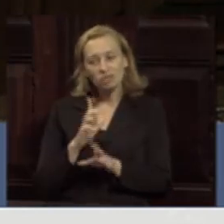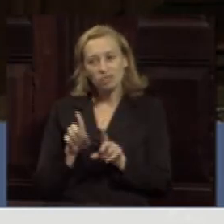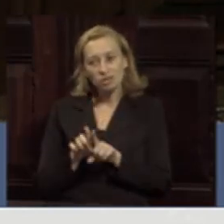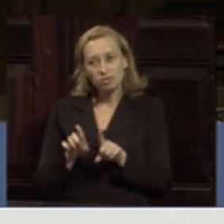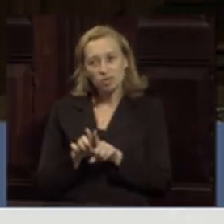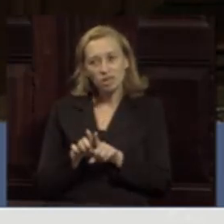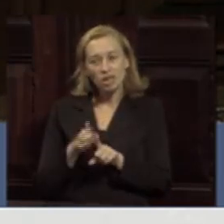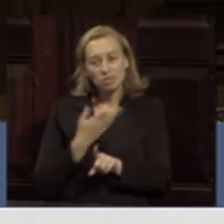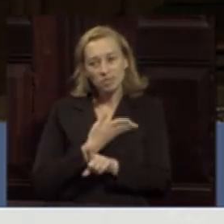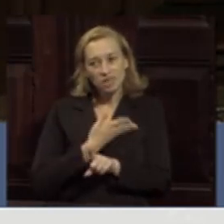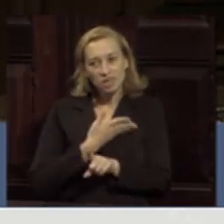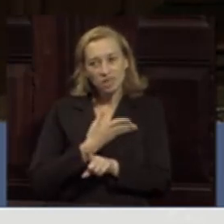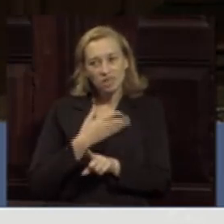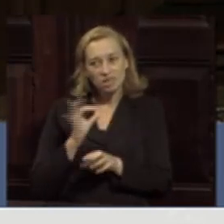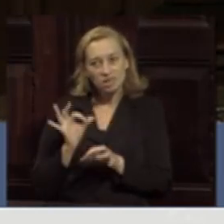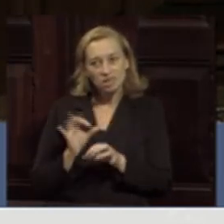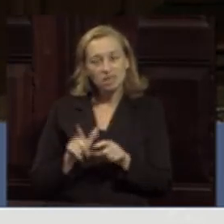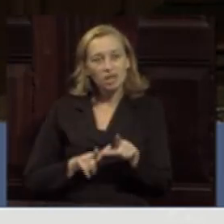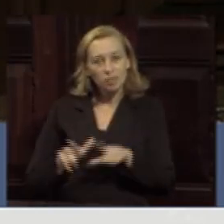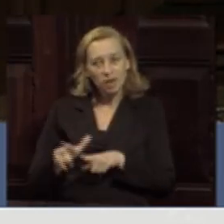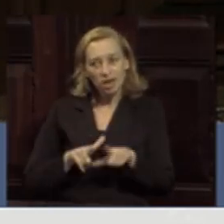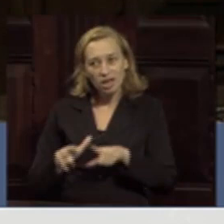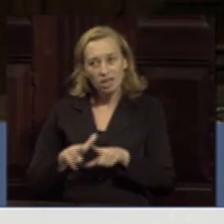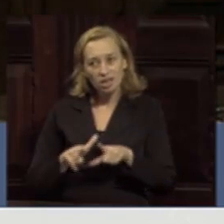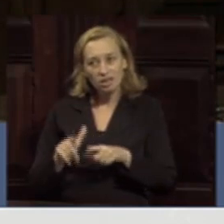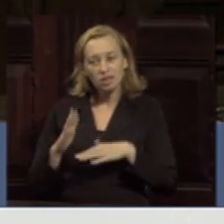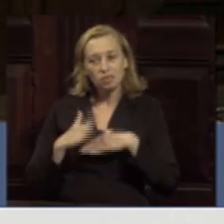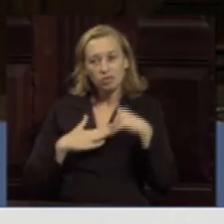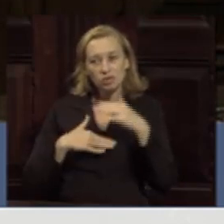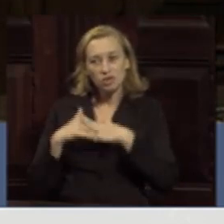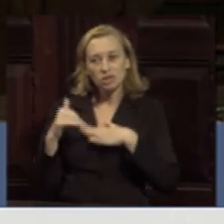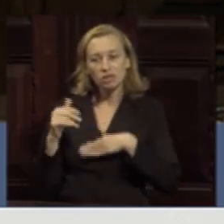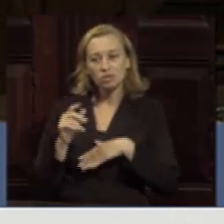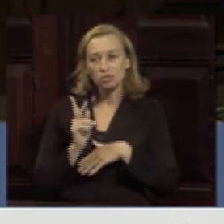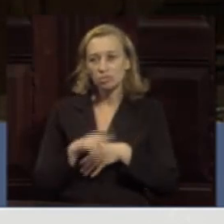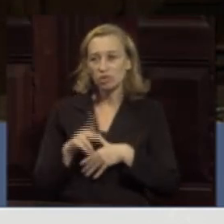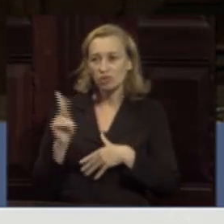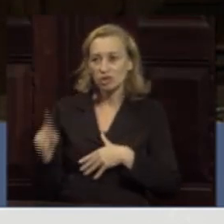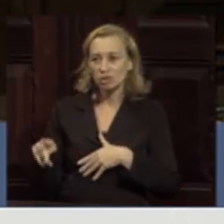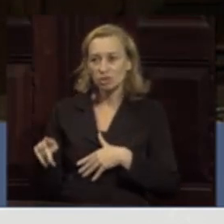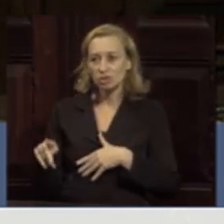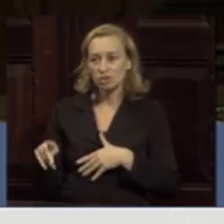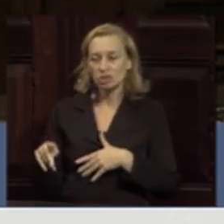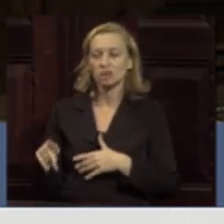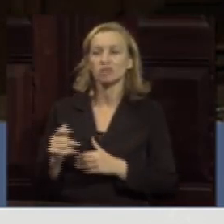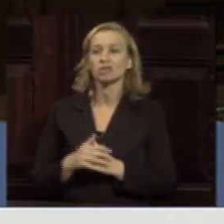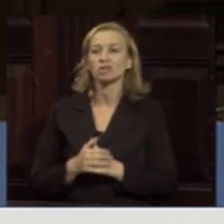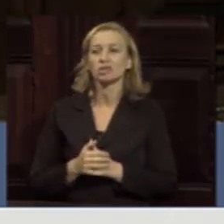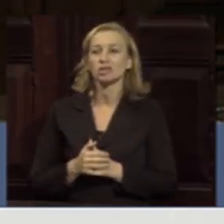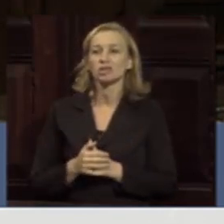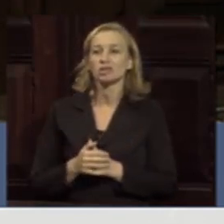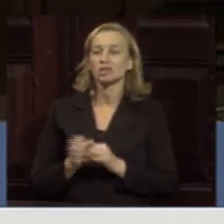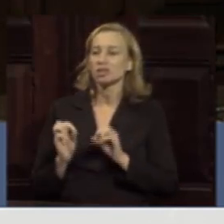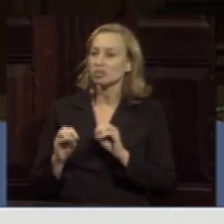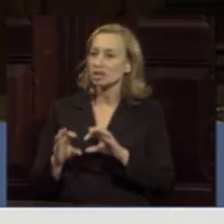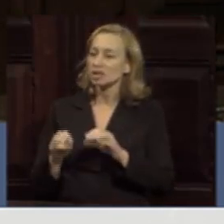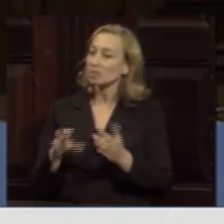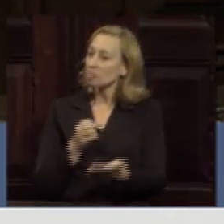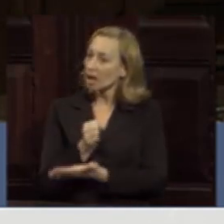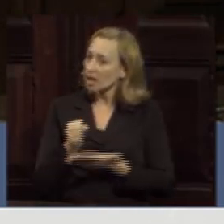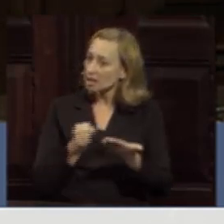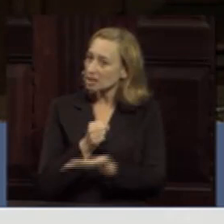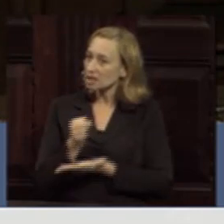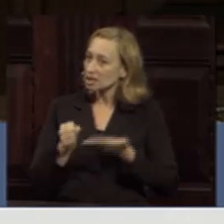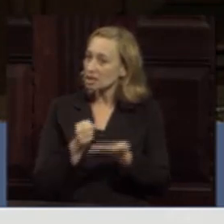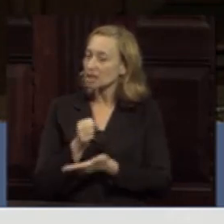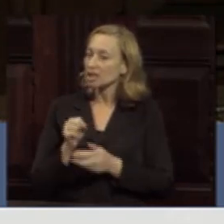de trabalho, minhas colegas de profissão, as professoras, minhas colegas professoras da educação básica, da educação superior,